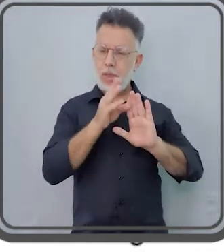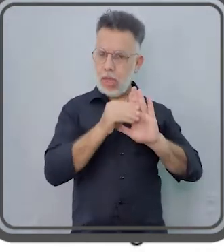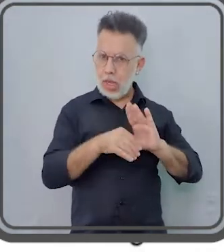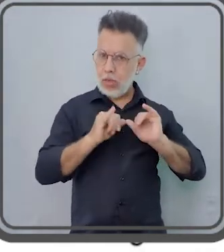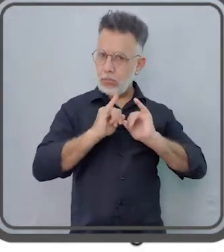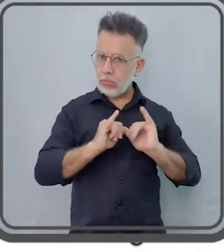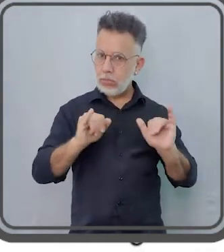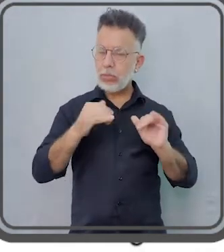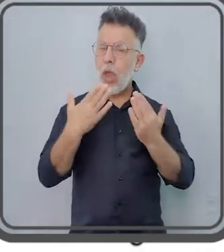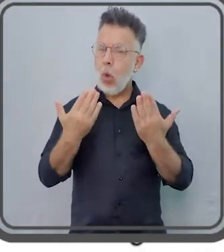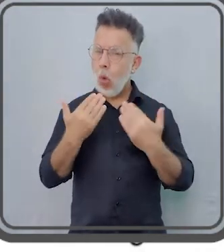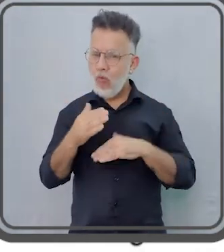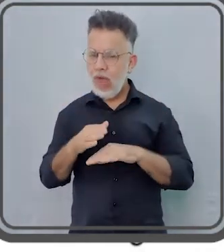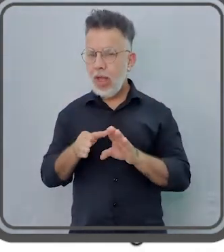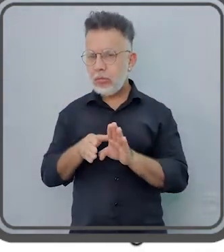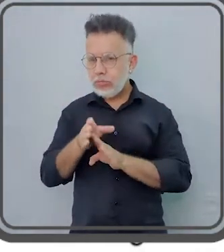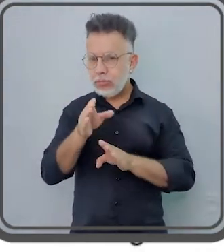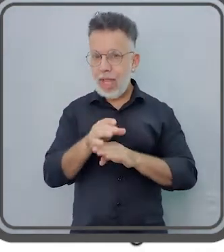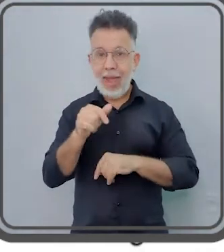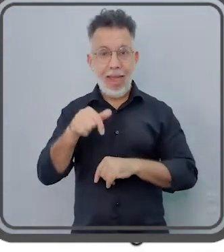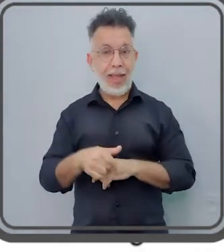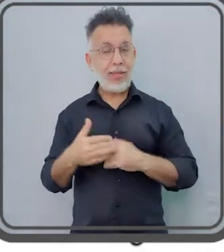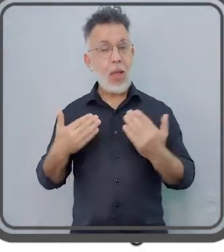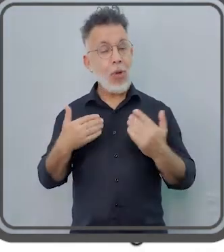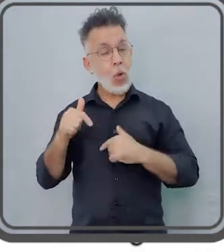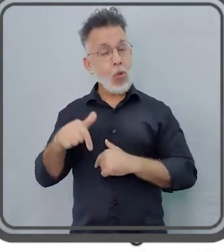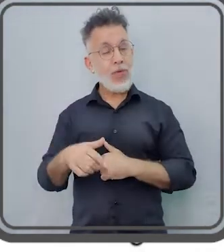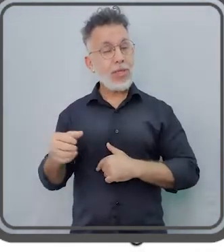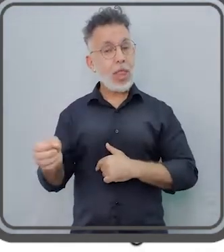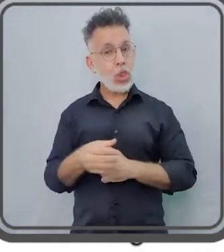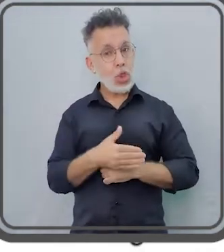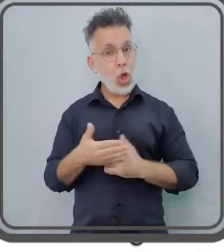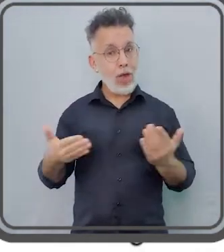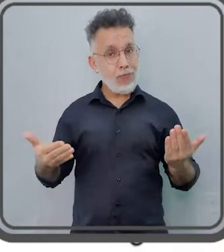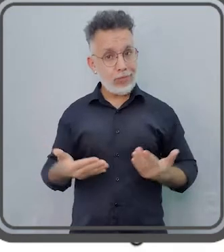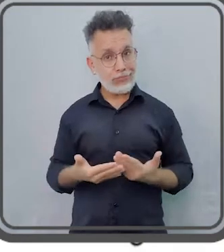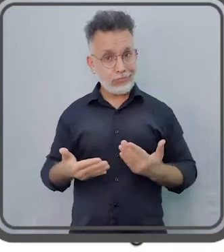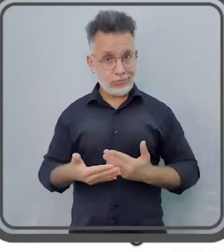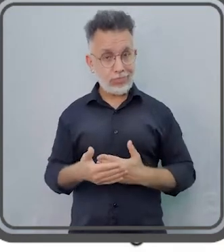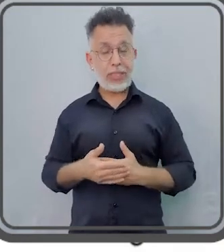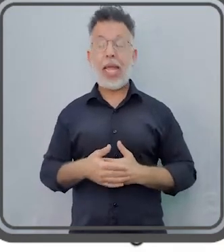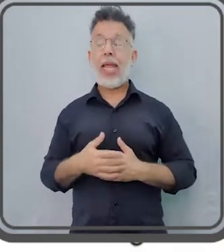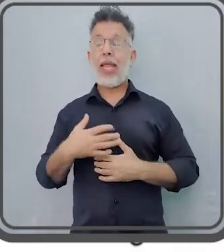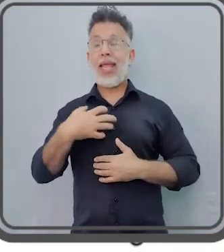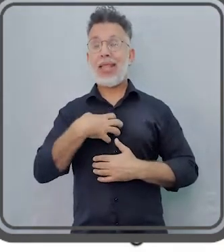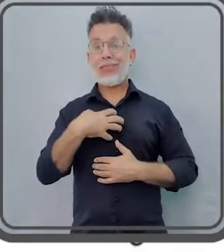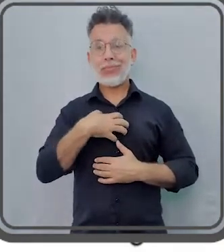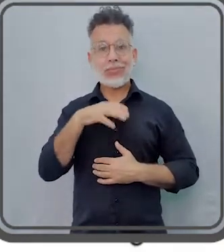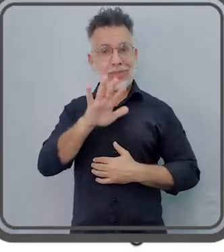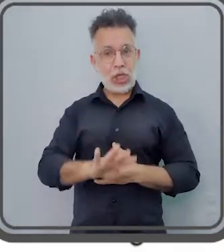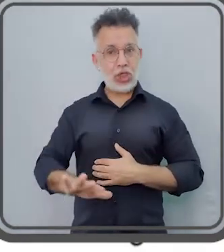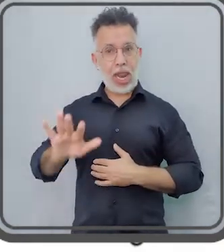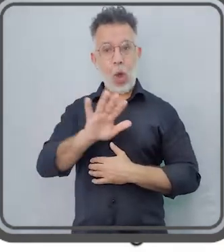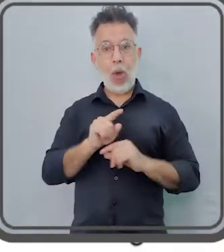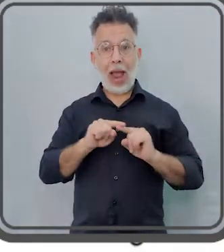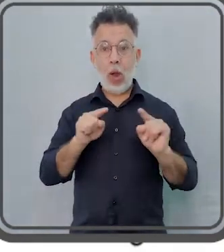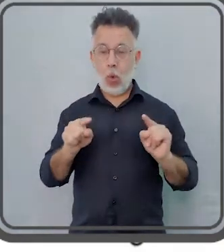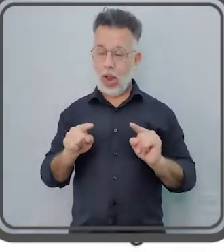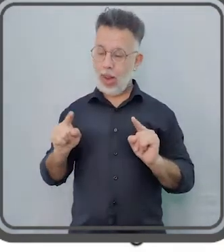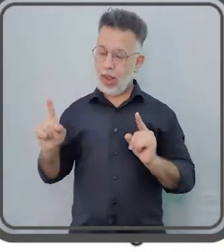gente estabelece. Essa é uma conversa nova e muito contemporânea, de maneira geral, né? E agora, entrando um pouco na questão